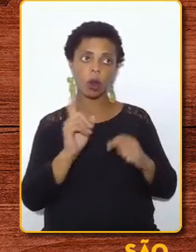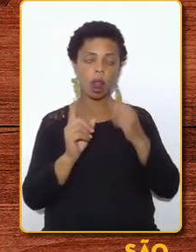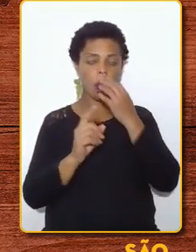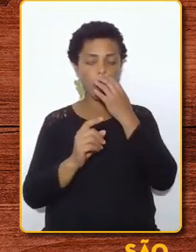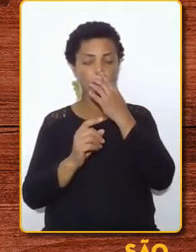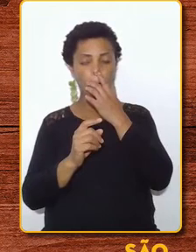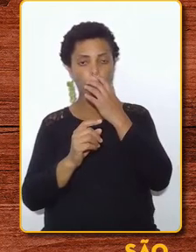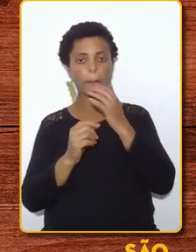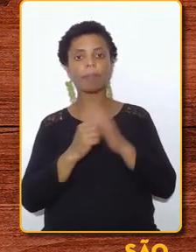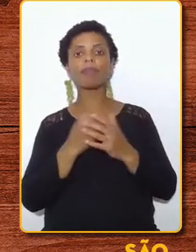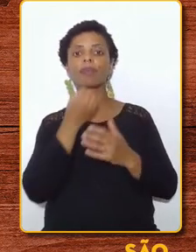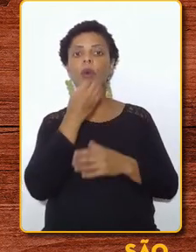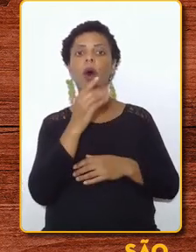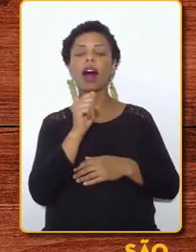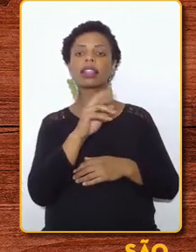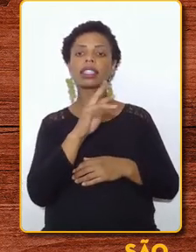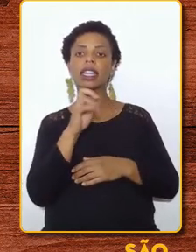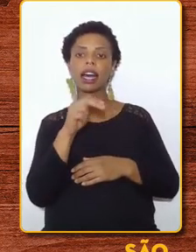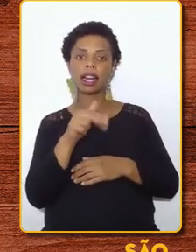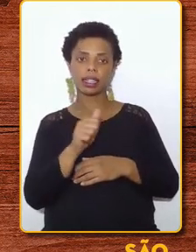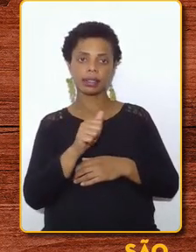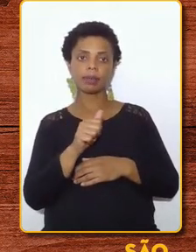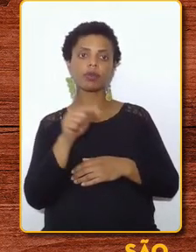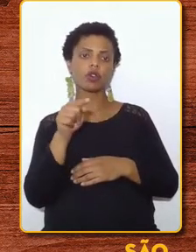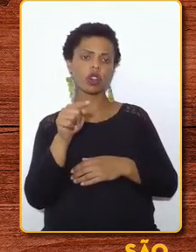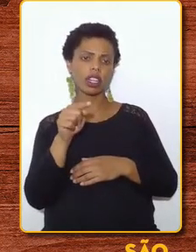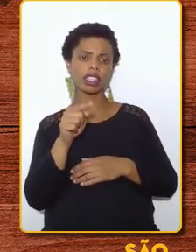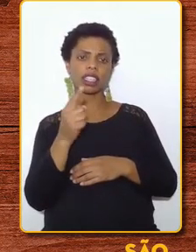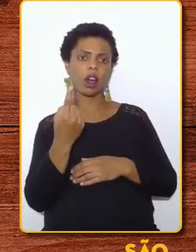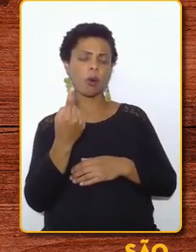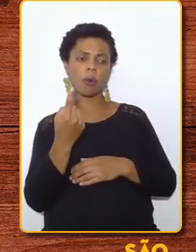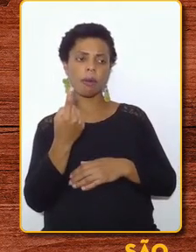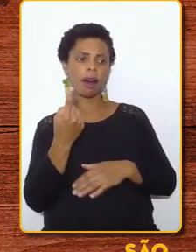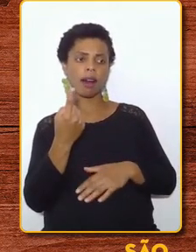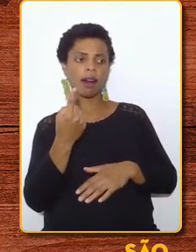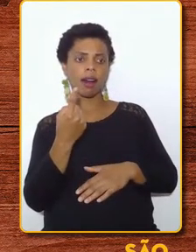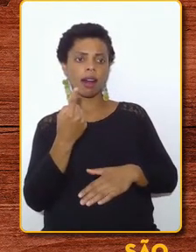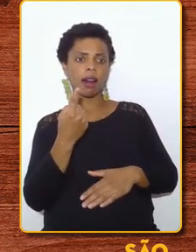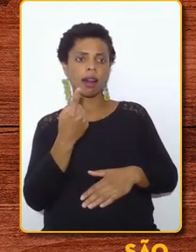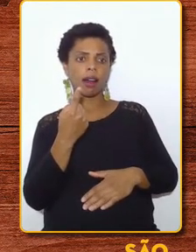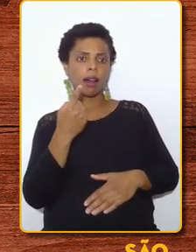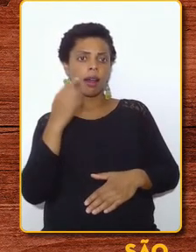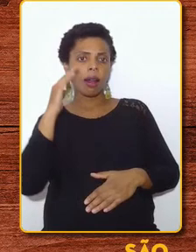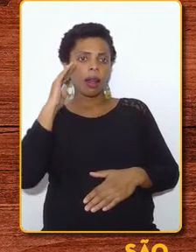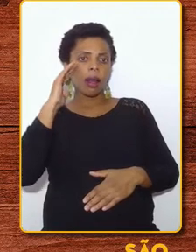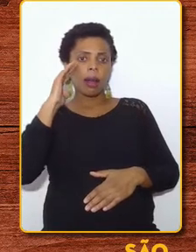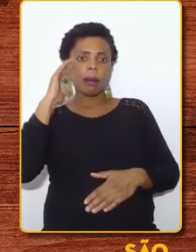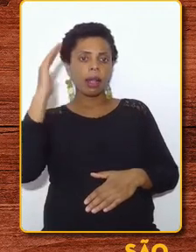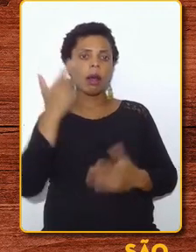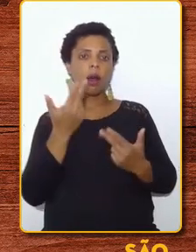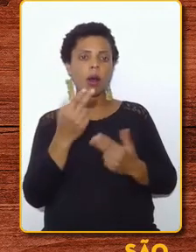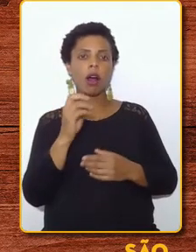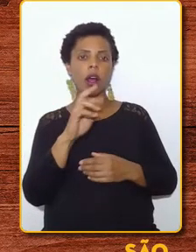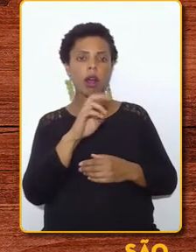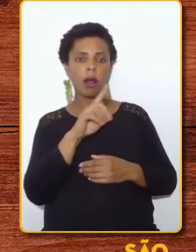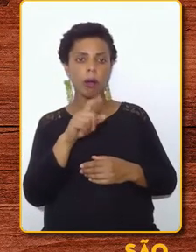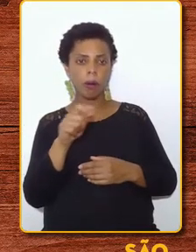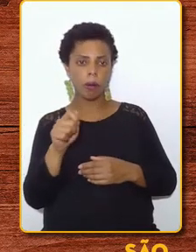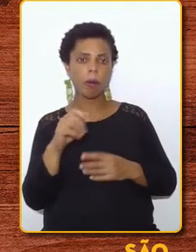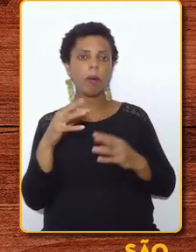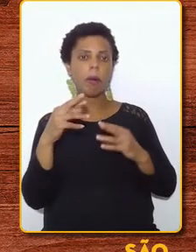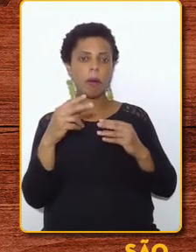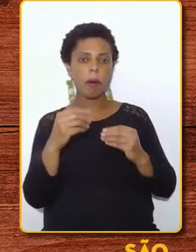Bom, Adriana, você é uma das maiores fontes assim, que você bebe, assim como a Tereza trouxe também, todo mundo bebe, é o Josué